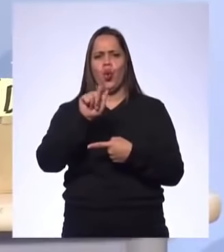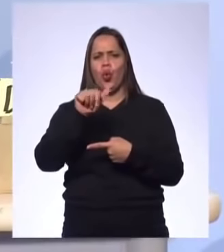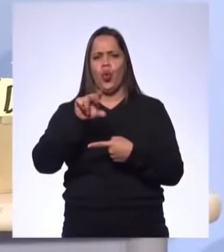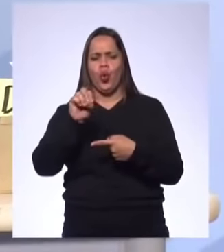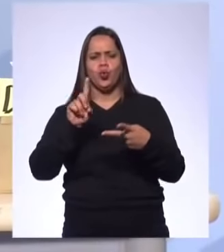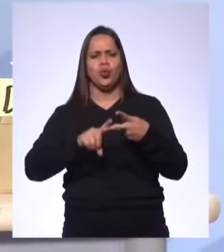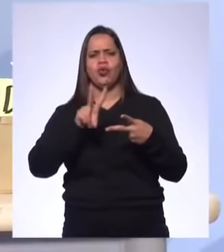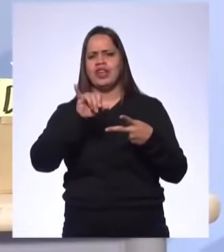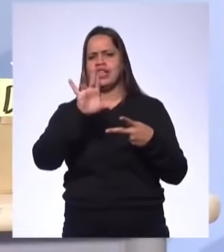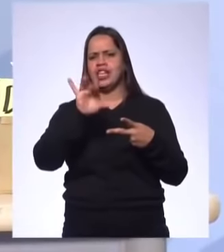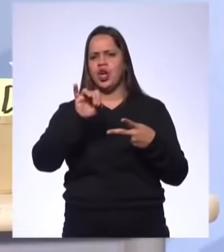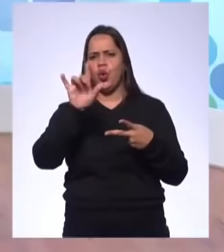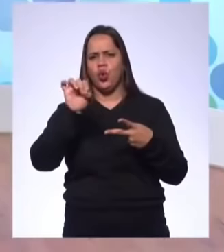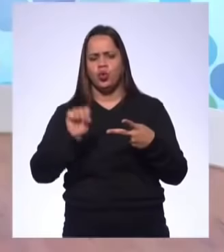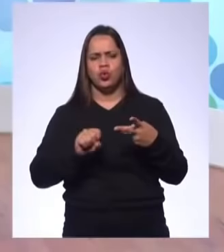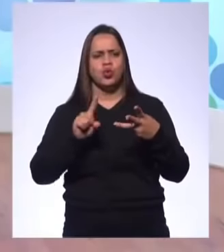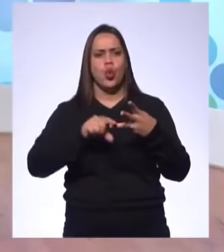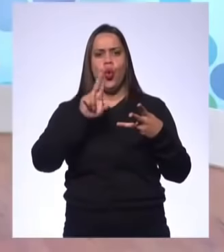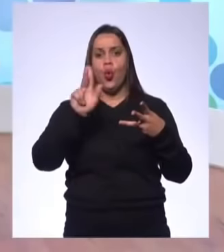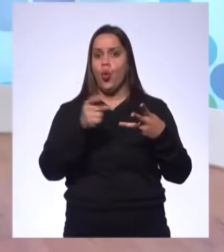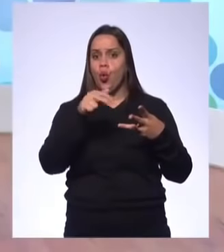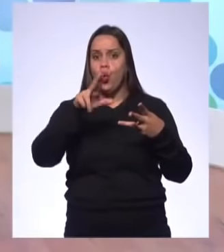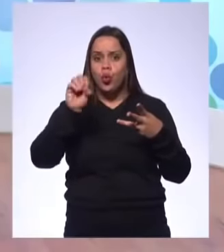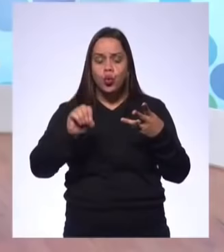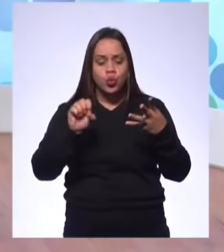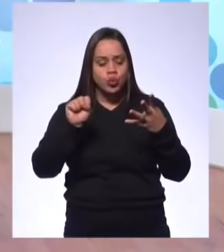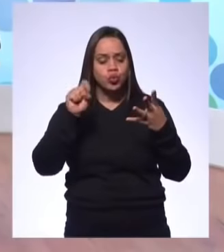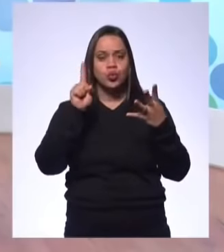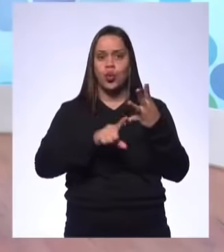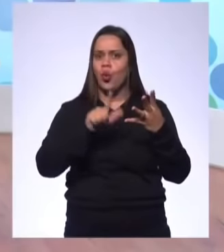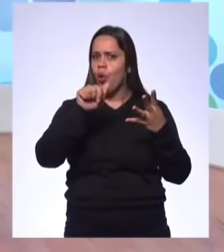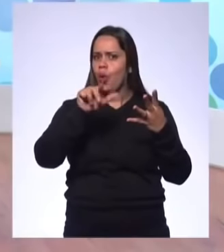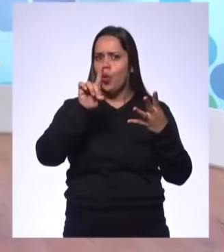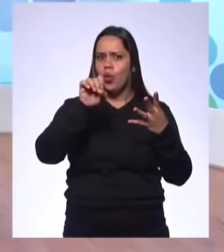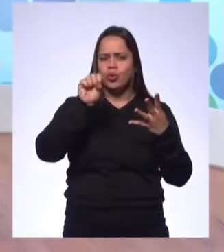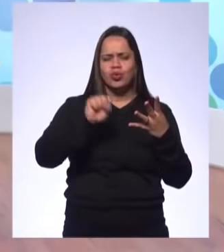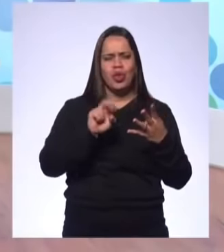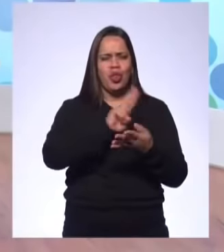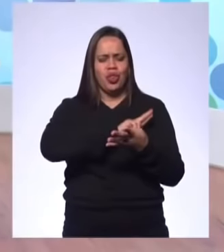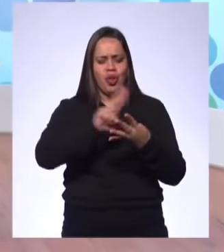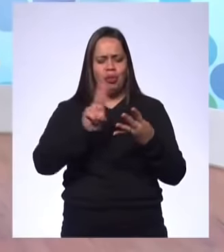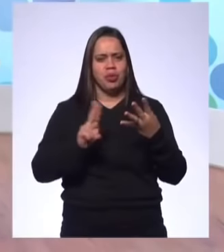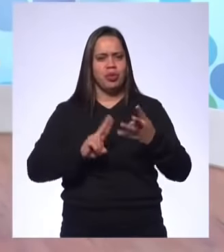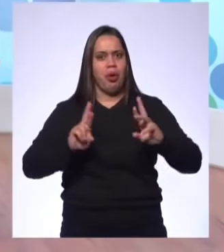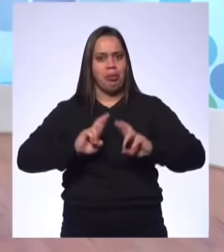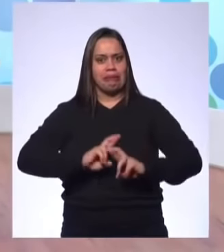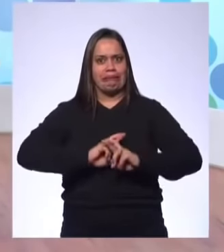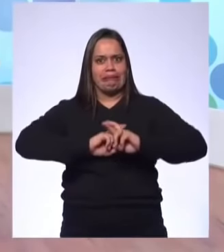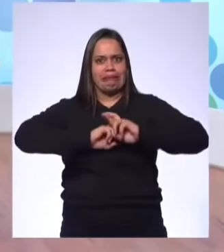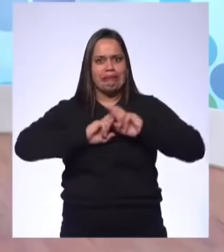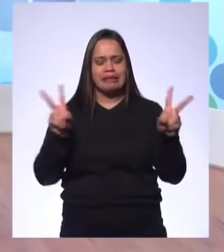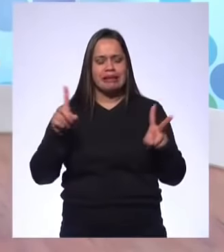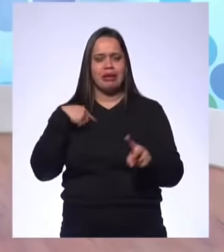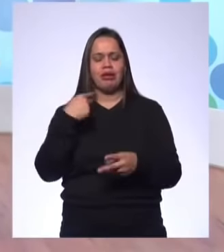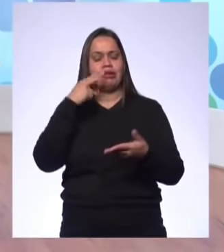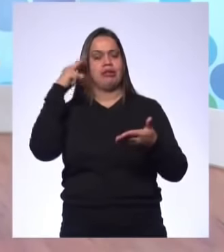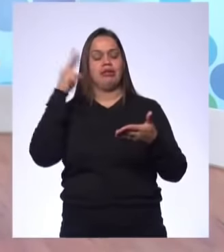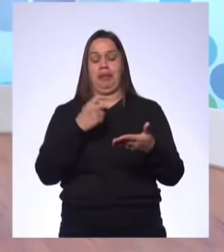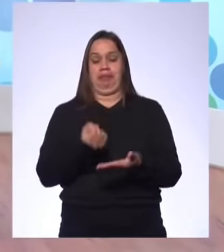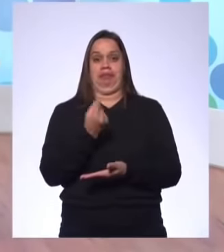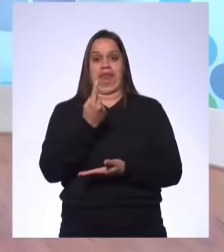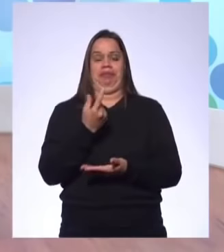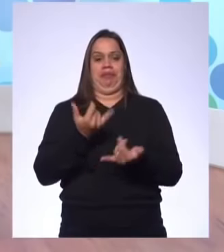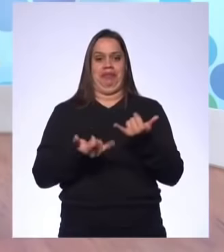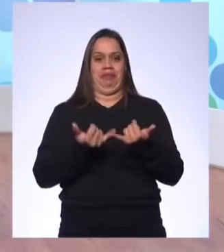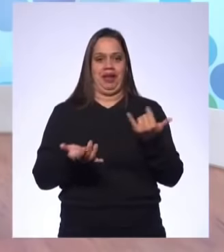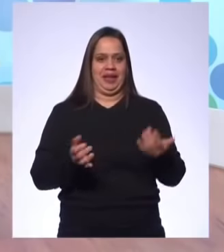visigodos, hunos, godos, né? Então, tantos nomes que para nós, né, soam um pouco esquisito. Então,